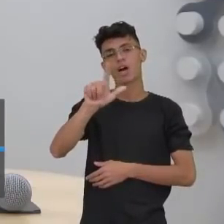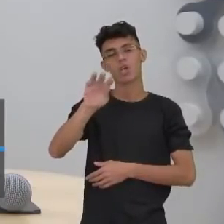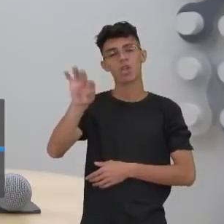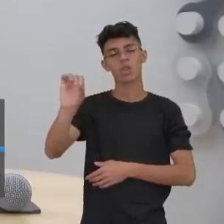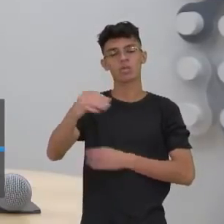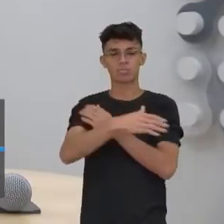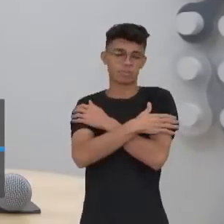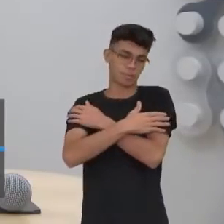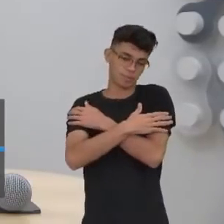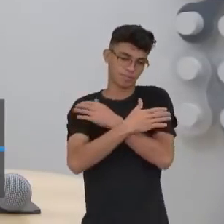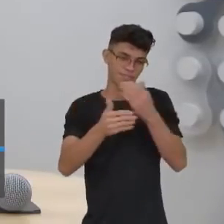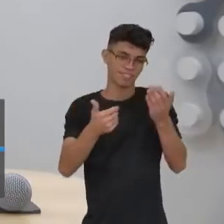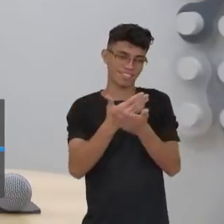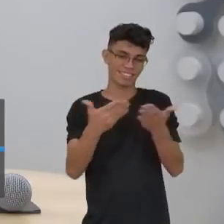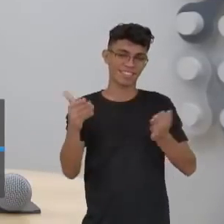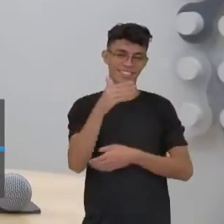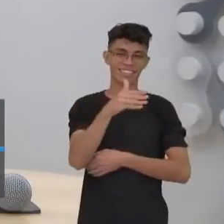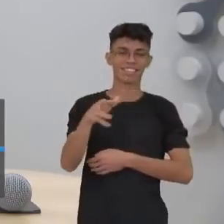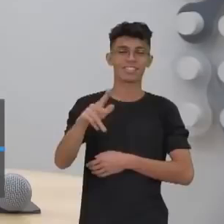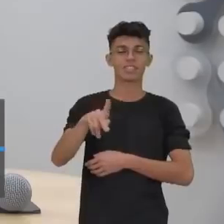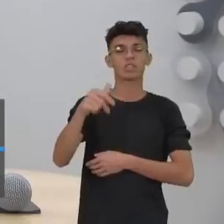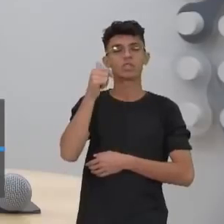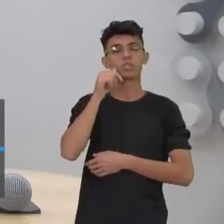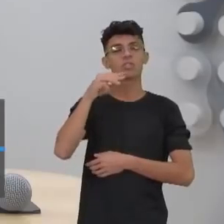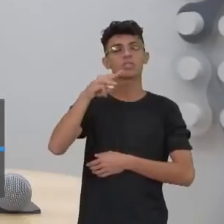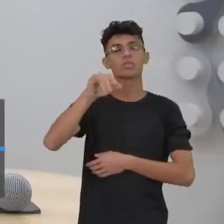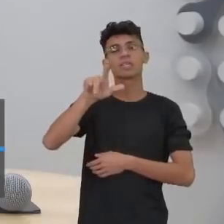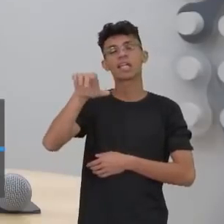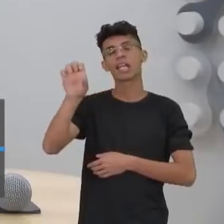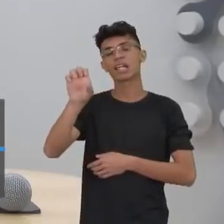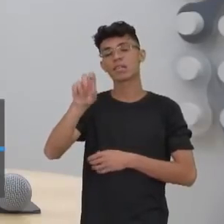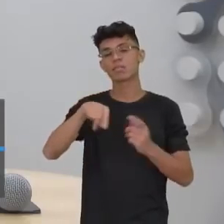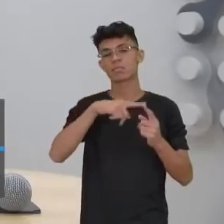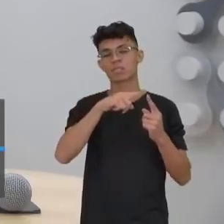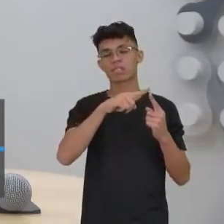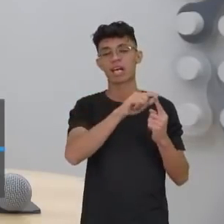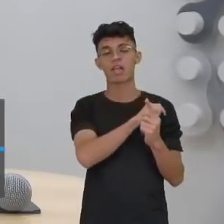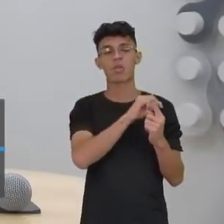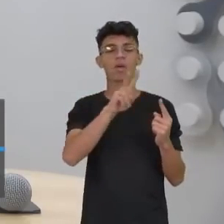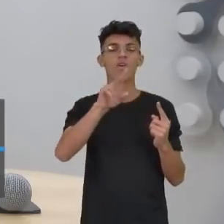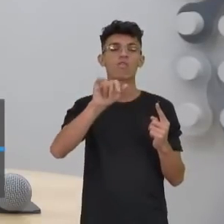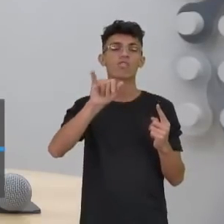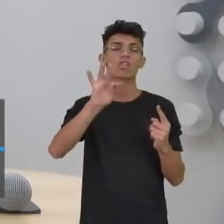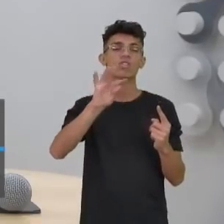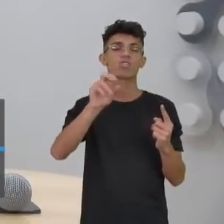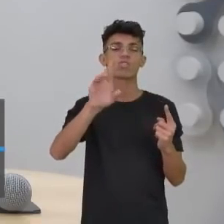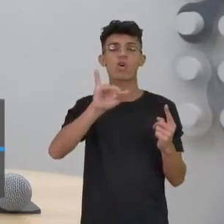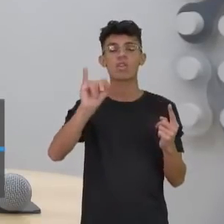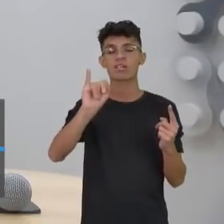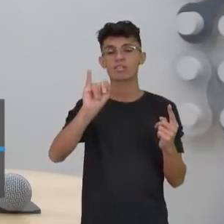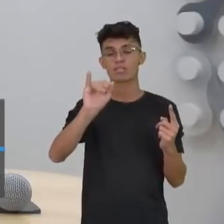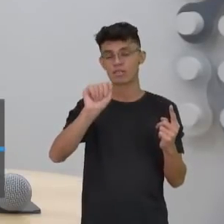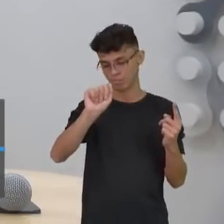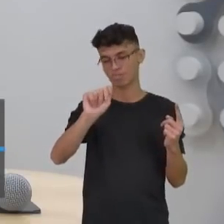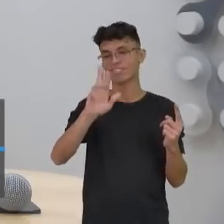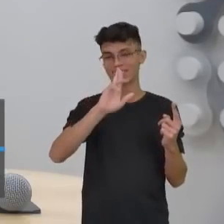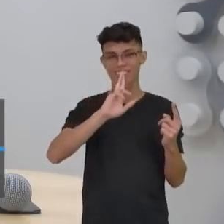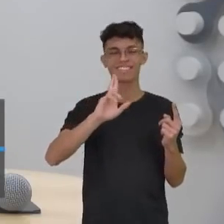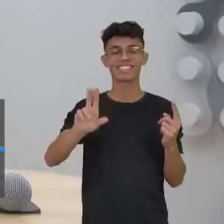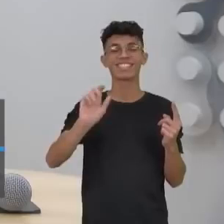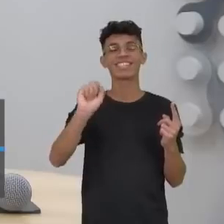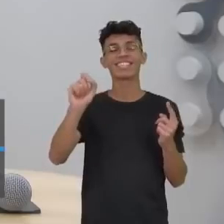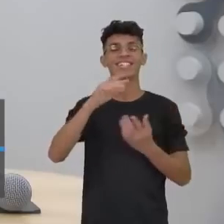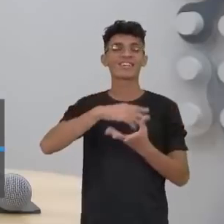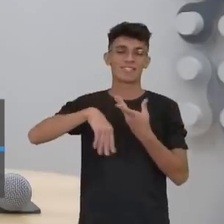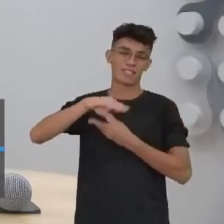aqui. Hoje a professora Milena trouxe a resposta de duas estudantes. A primeira é a Vitória, que disse que